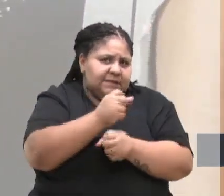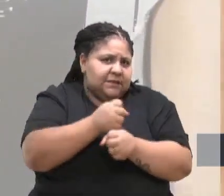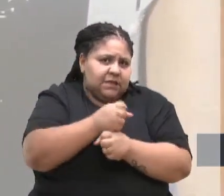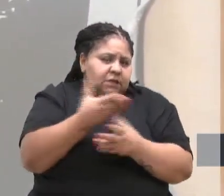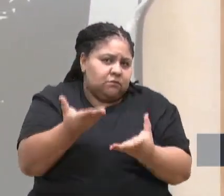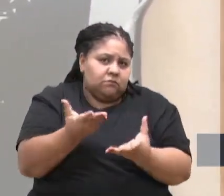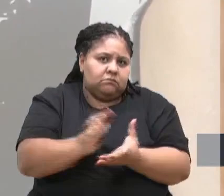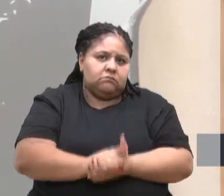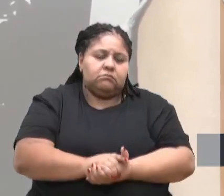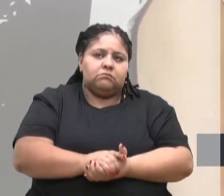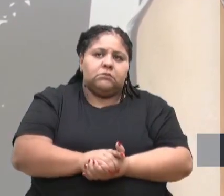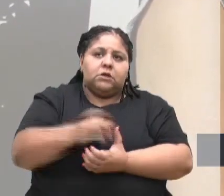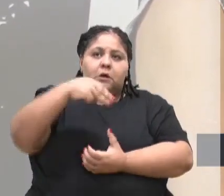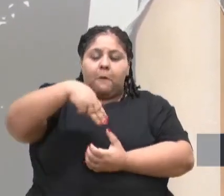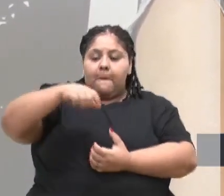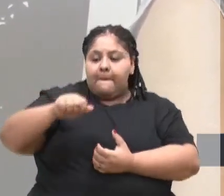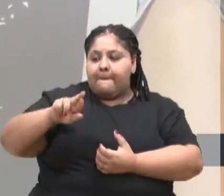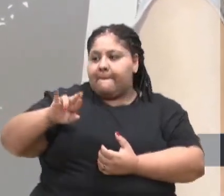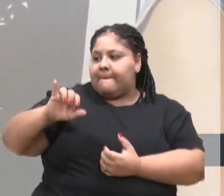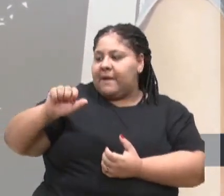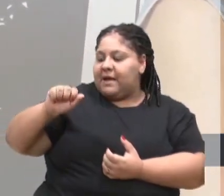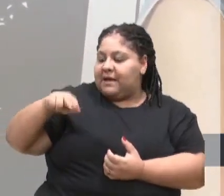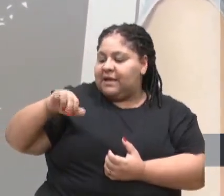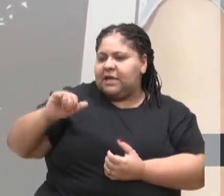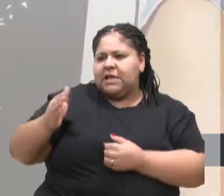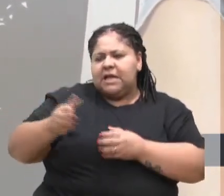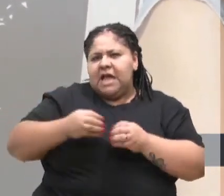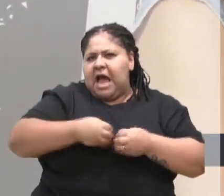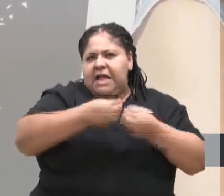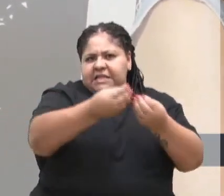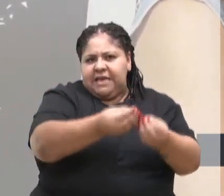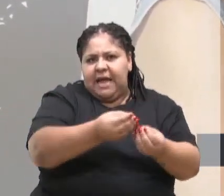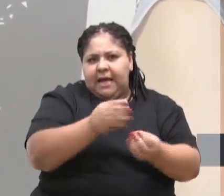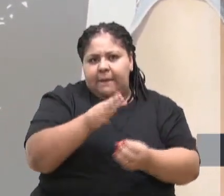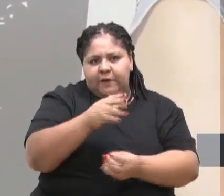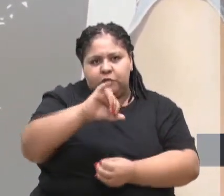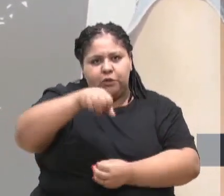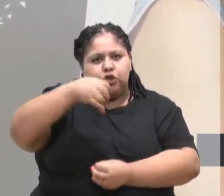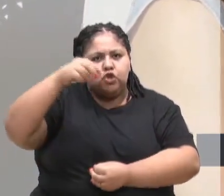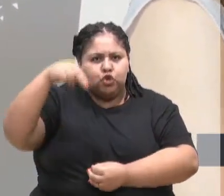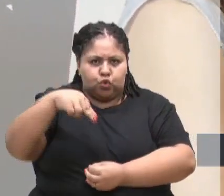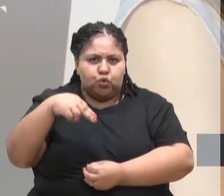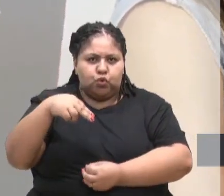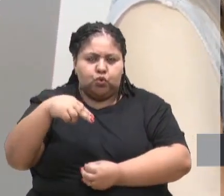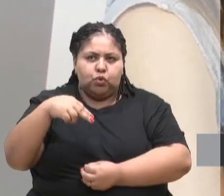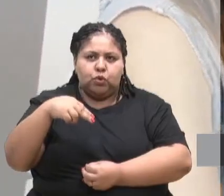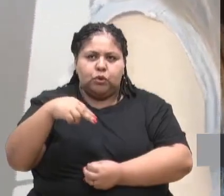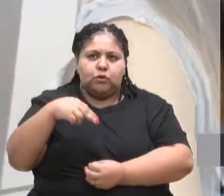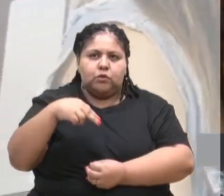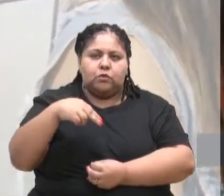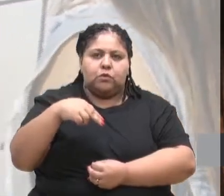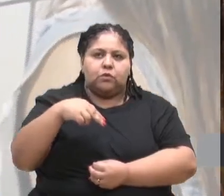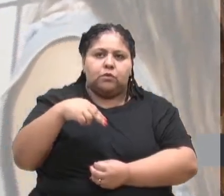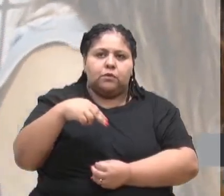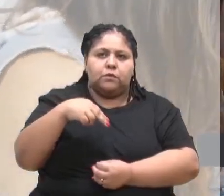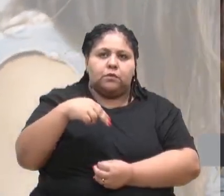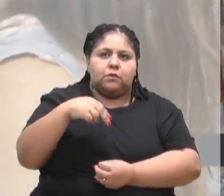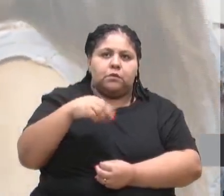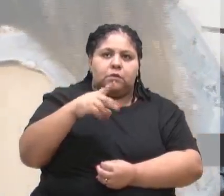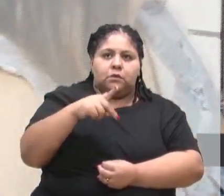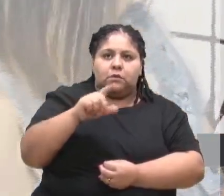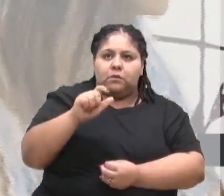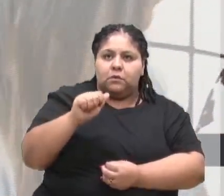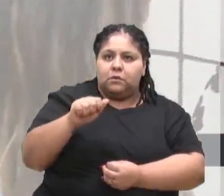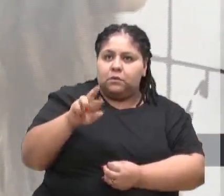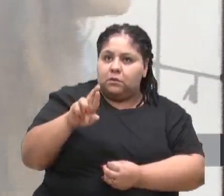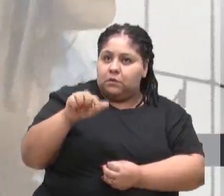fica? A do Mariane parece que a previsão é em junho. Como disse, a do bairro o Parque Oásis